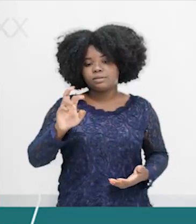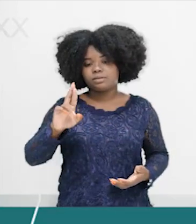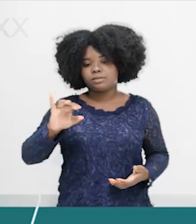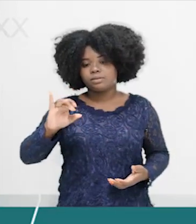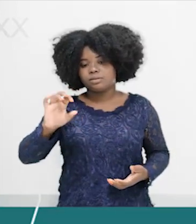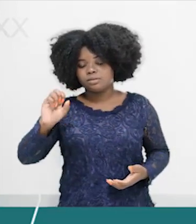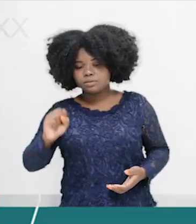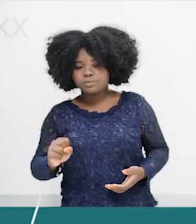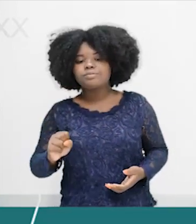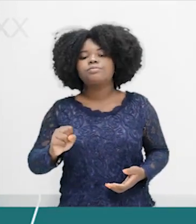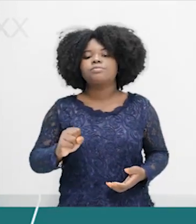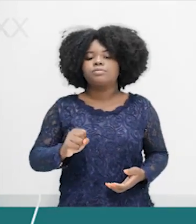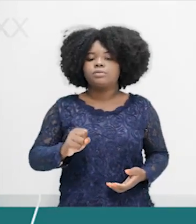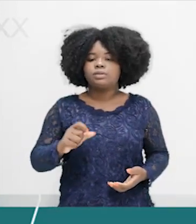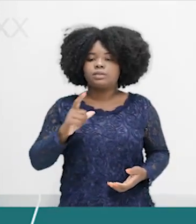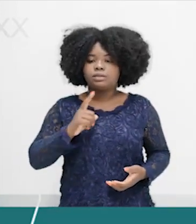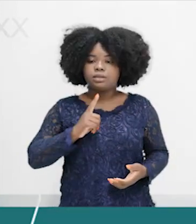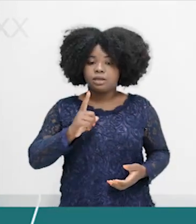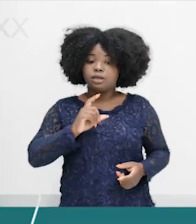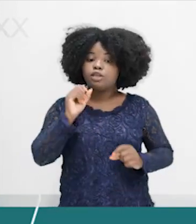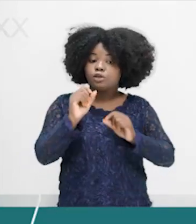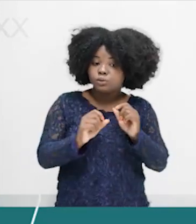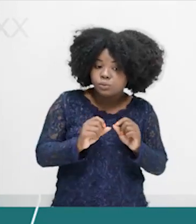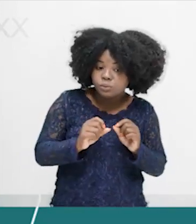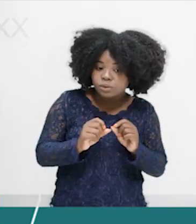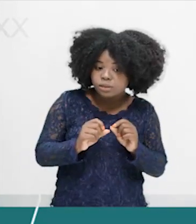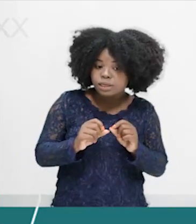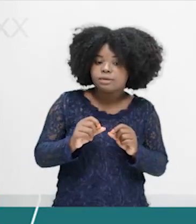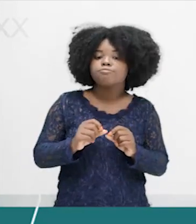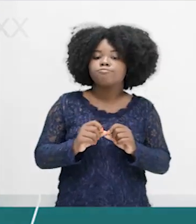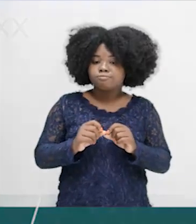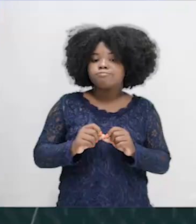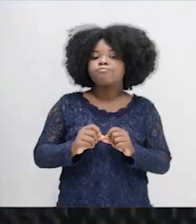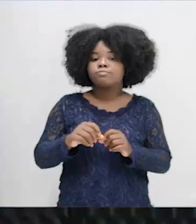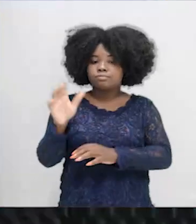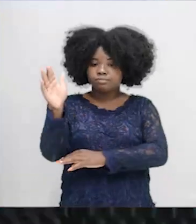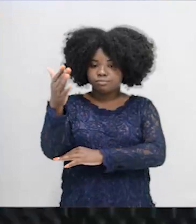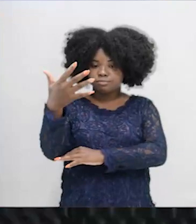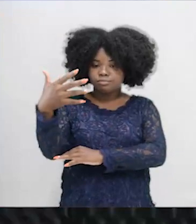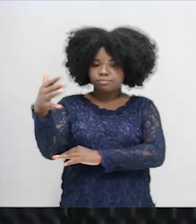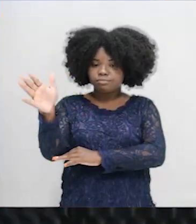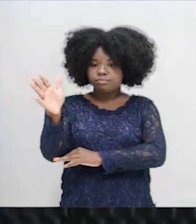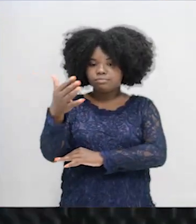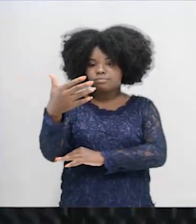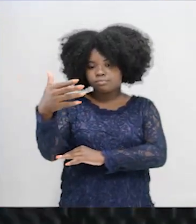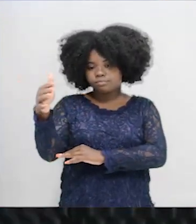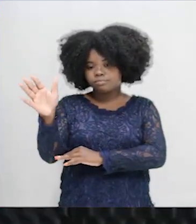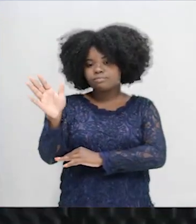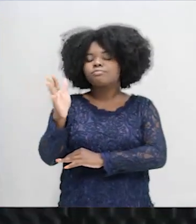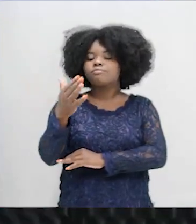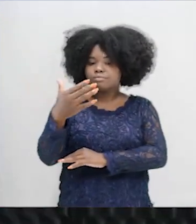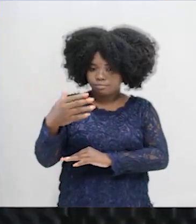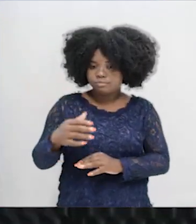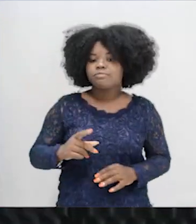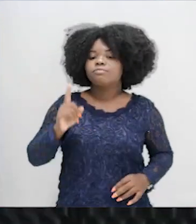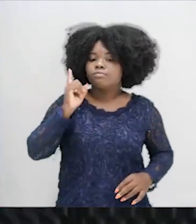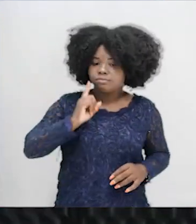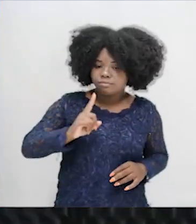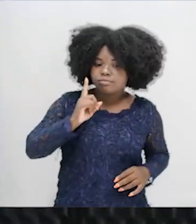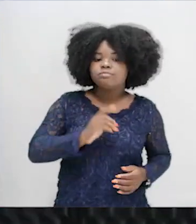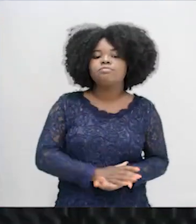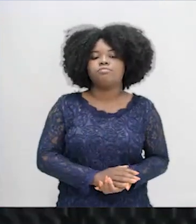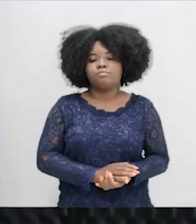literalmente vestem a bandeira dos Estados Unidos. O Homem-Aranha original, vermelho e azul, o Capitão América, que veste a bandeira dos Estados Unidos,